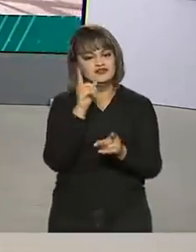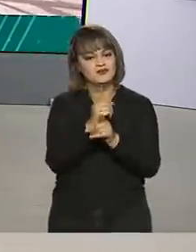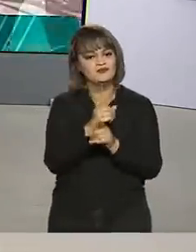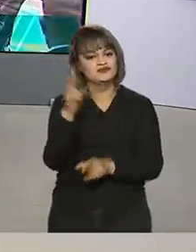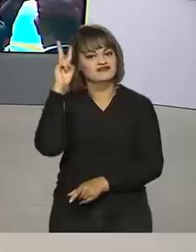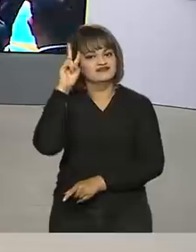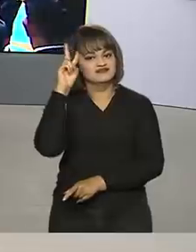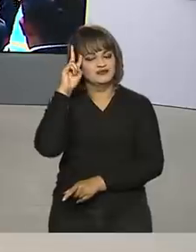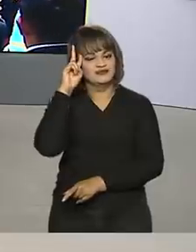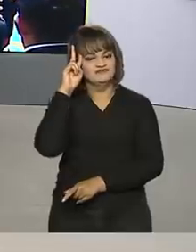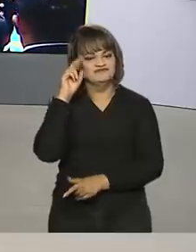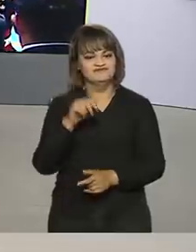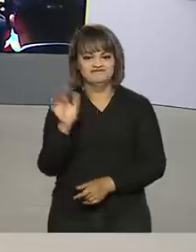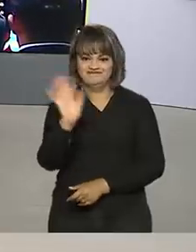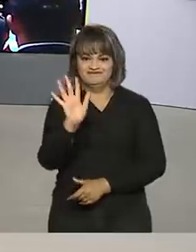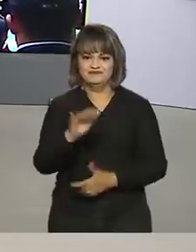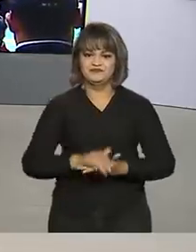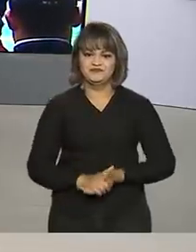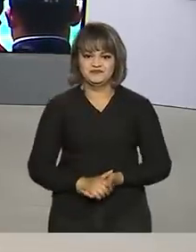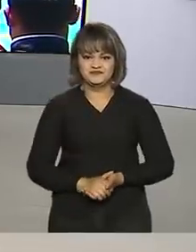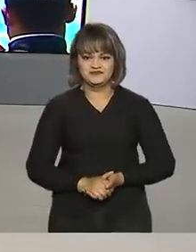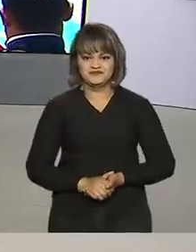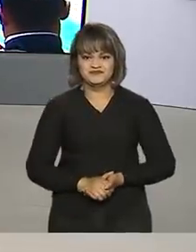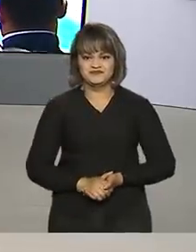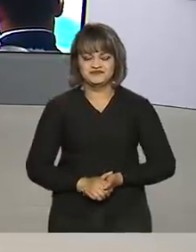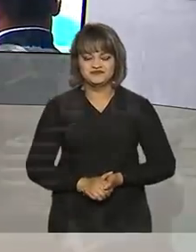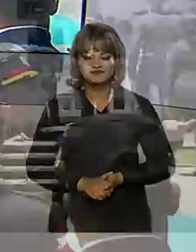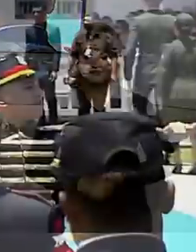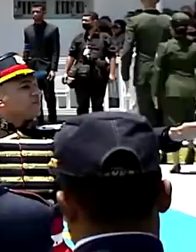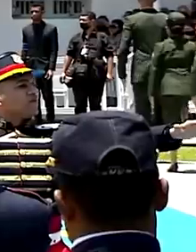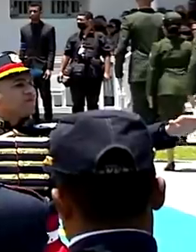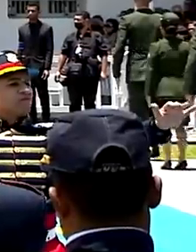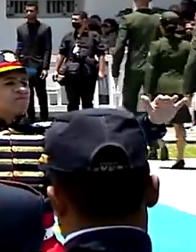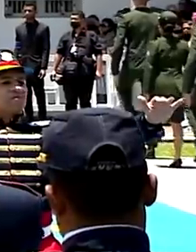vocês a gente volta a se encontrar na segunda-feira até lá né